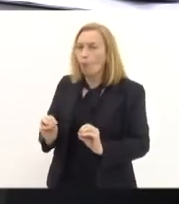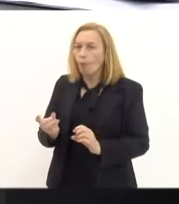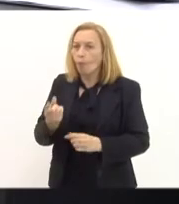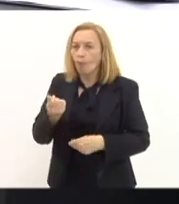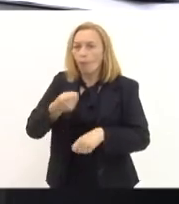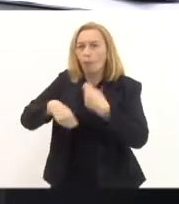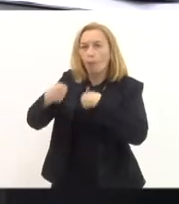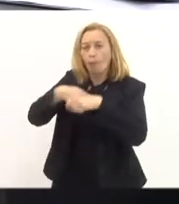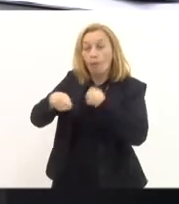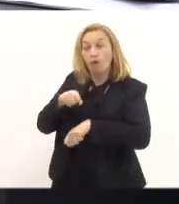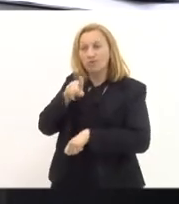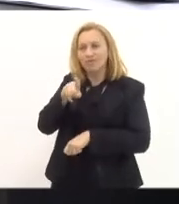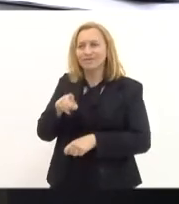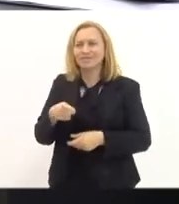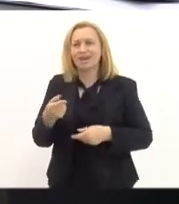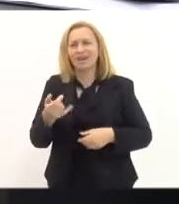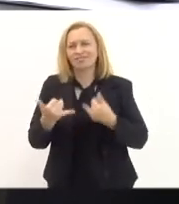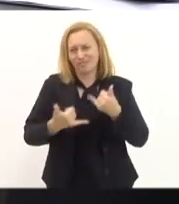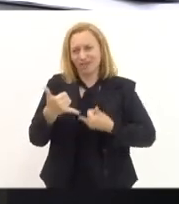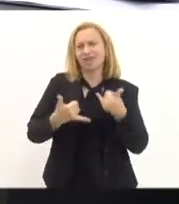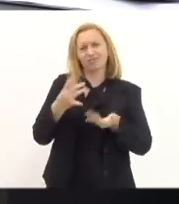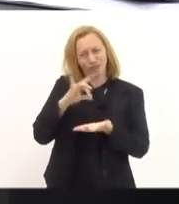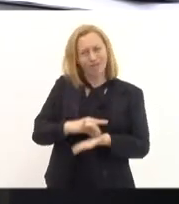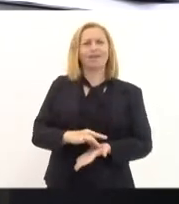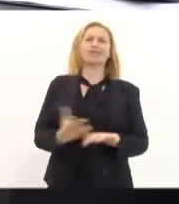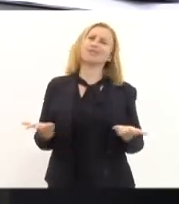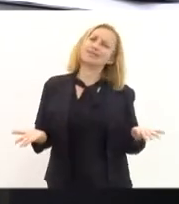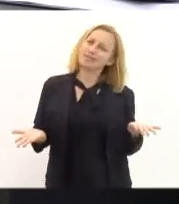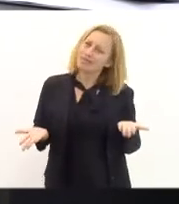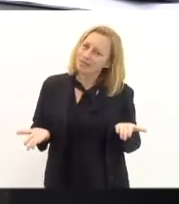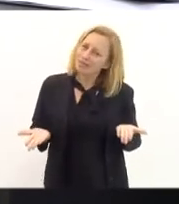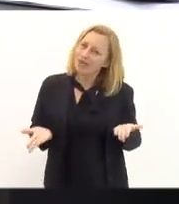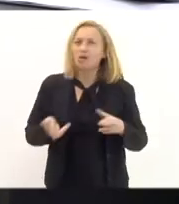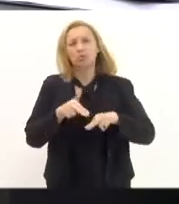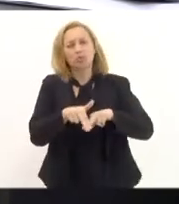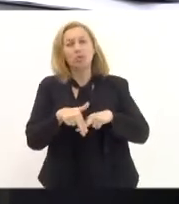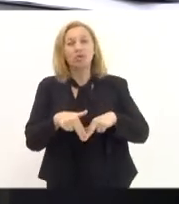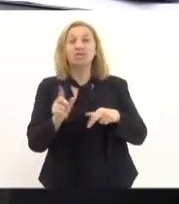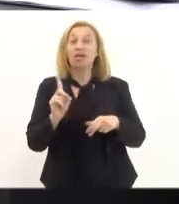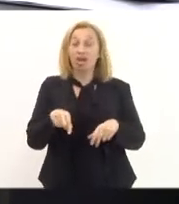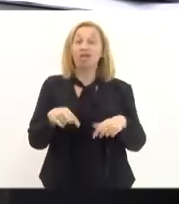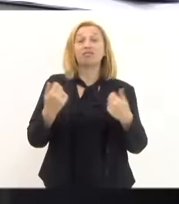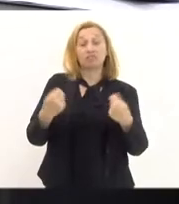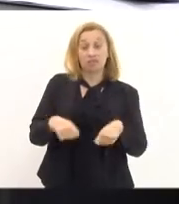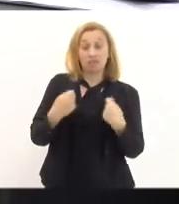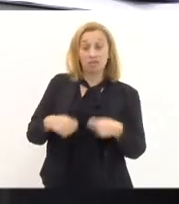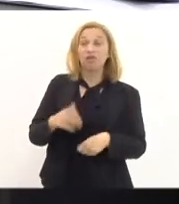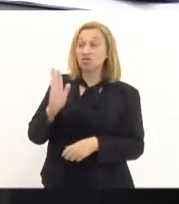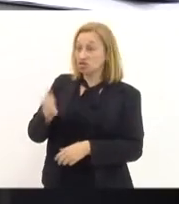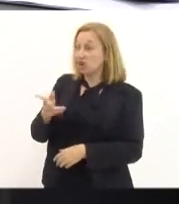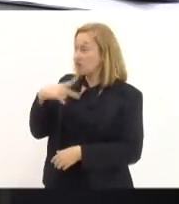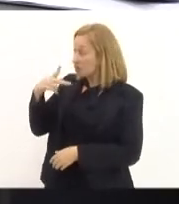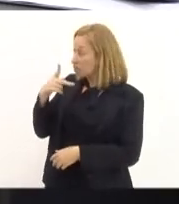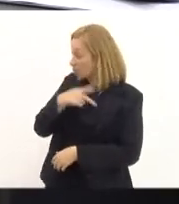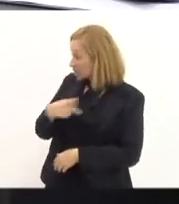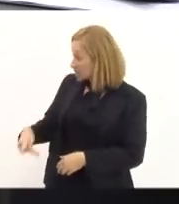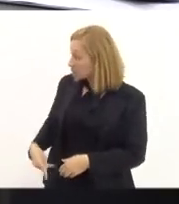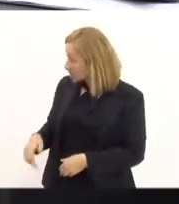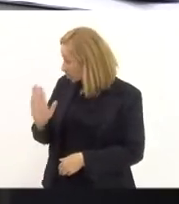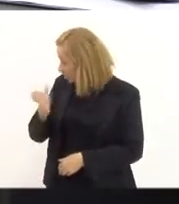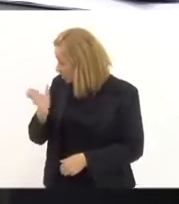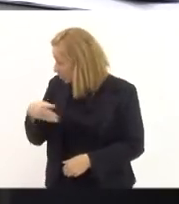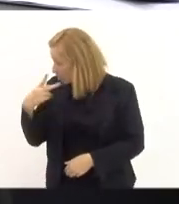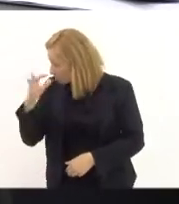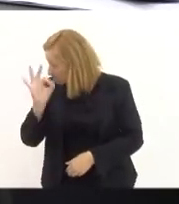é uma seu tá brincando com realidade por isso é necessário uma senhora já colocou aqui no